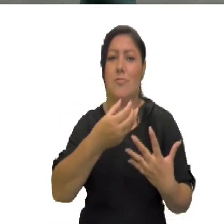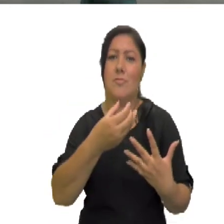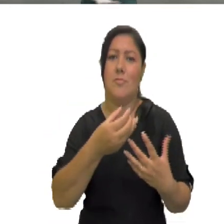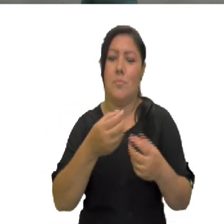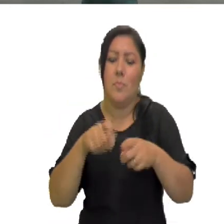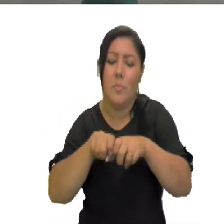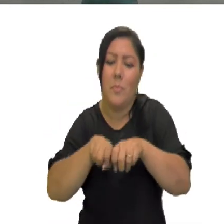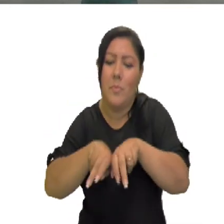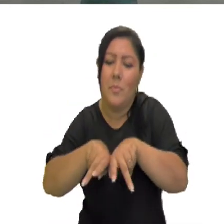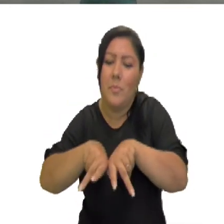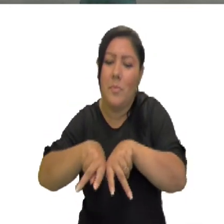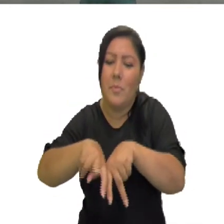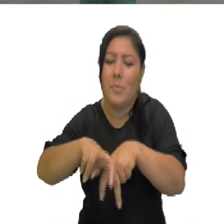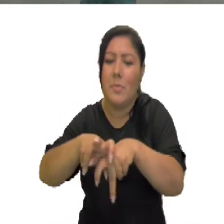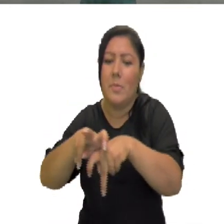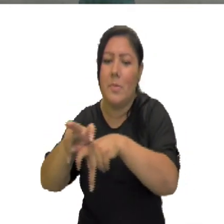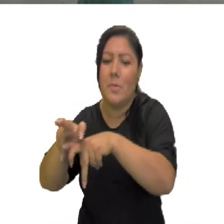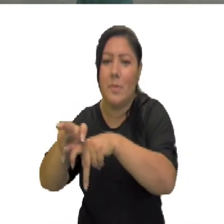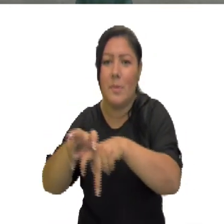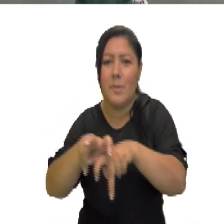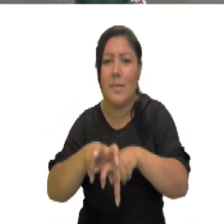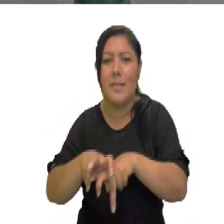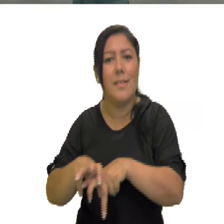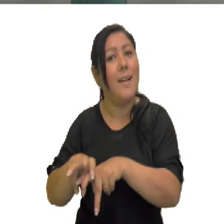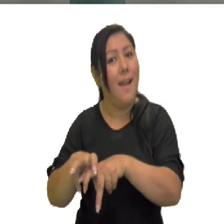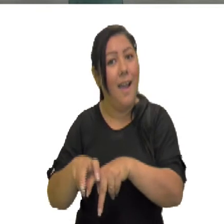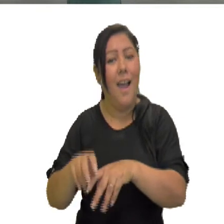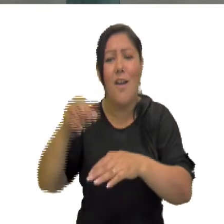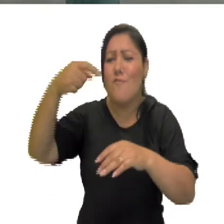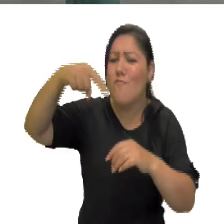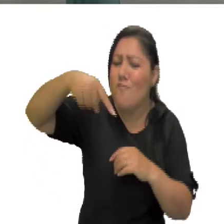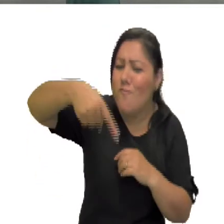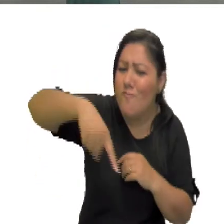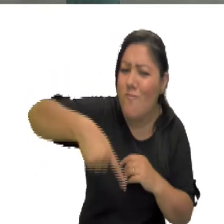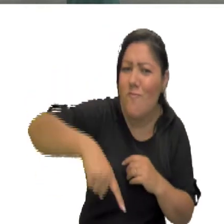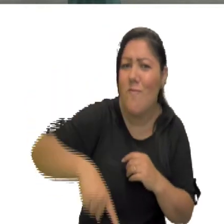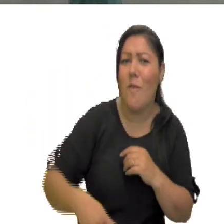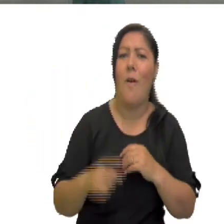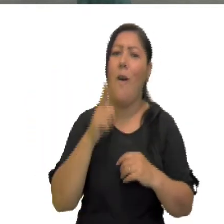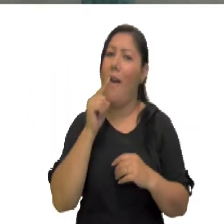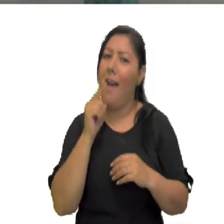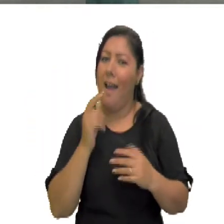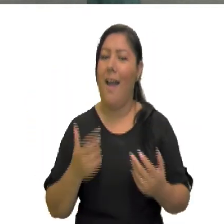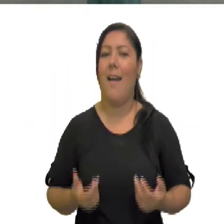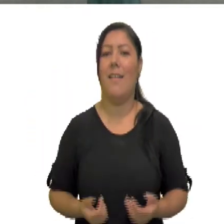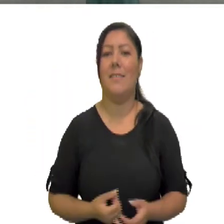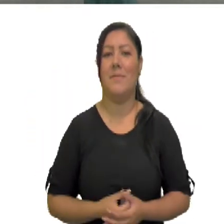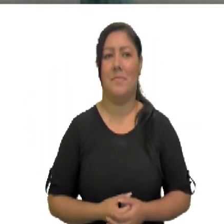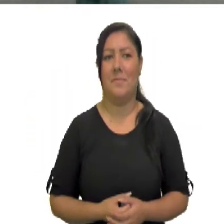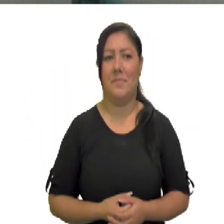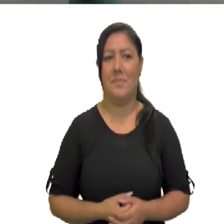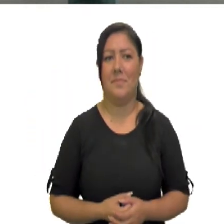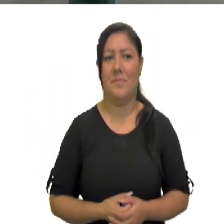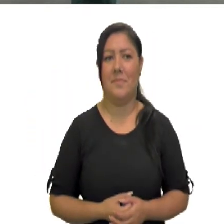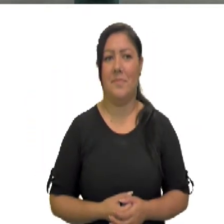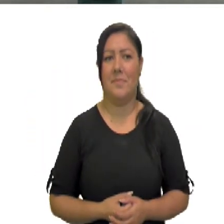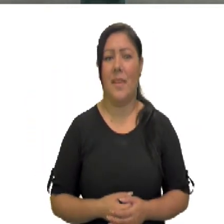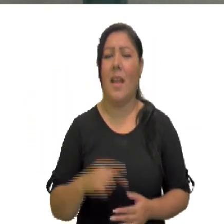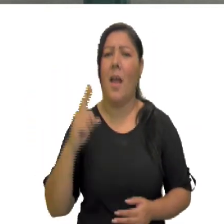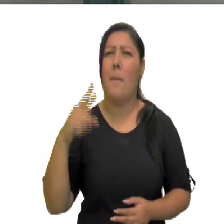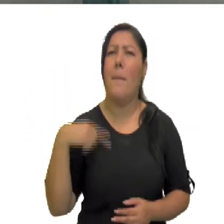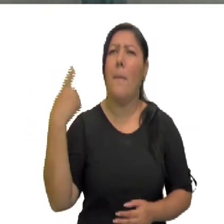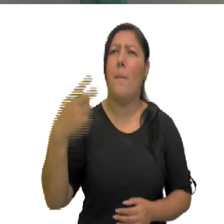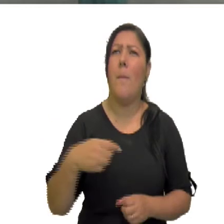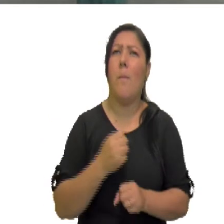substrato, no fundo do mar. Algumas vezes, o que acontece? Depois de muitos anos,